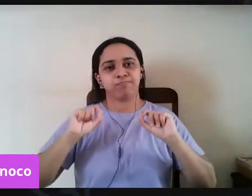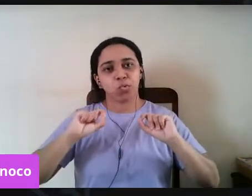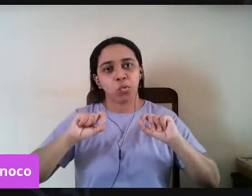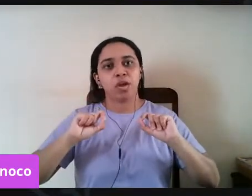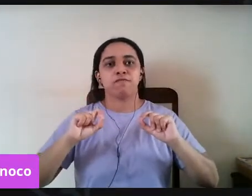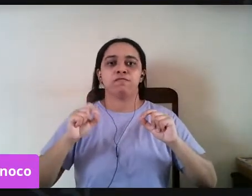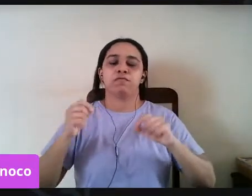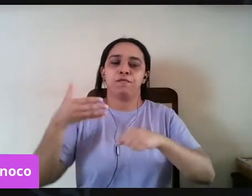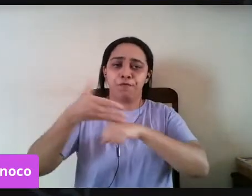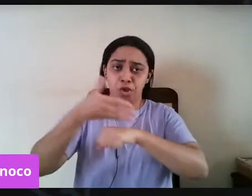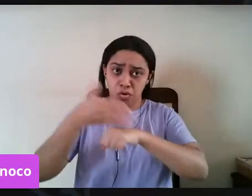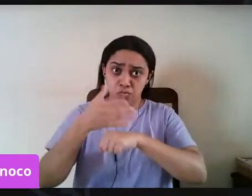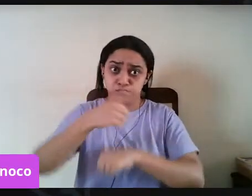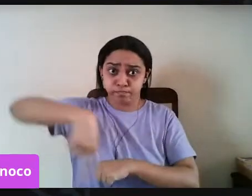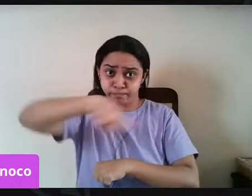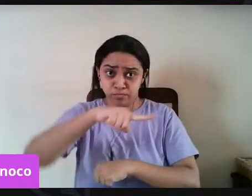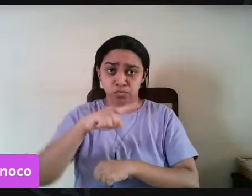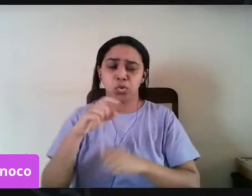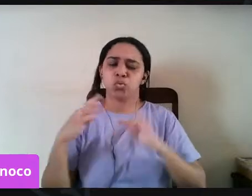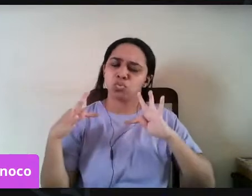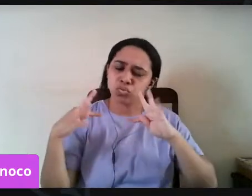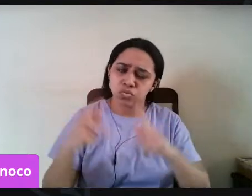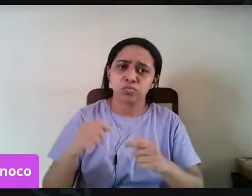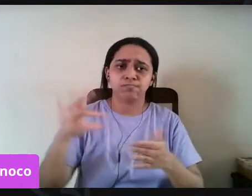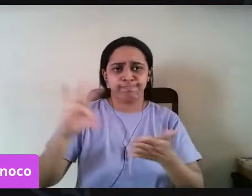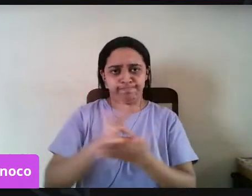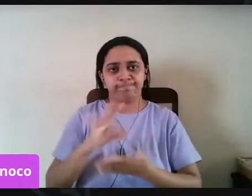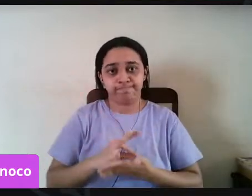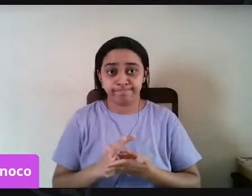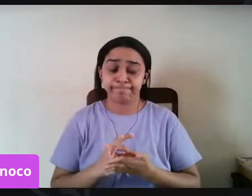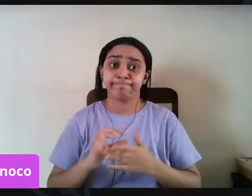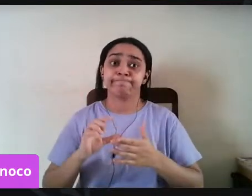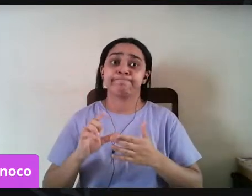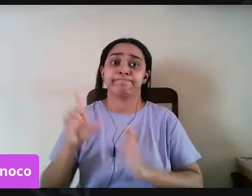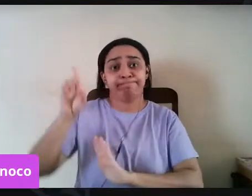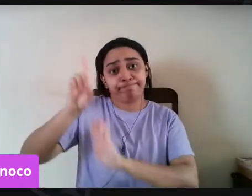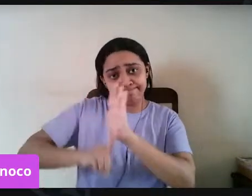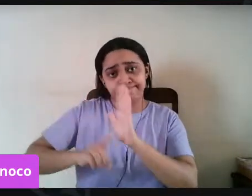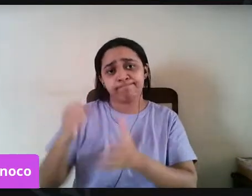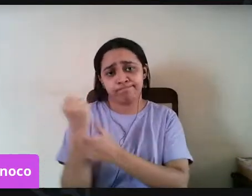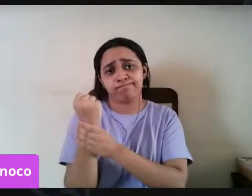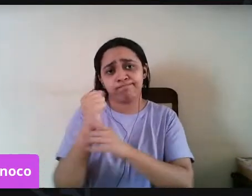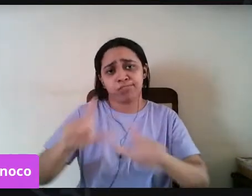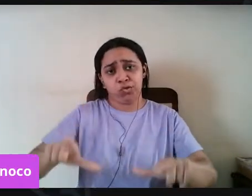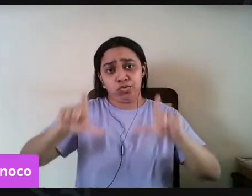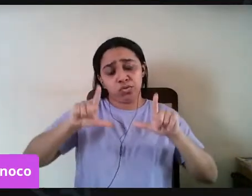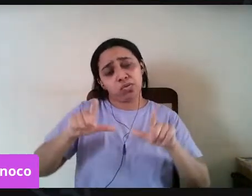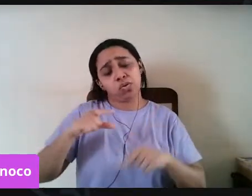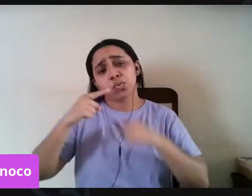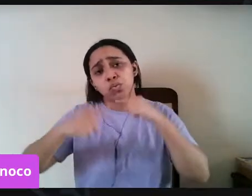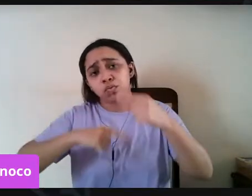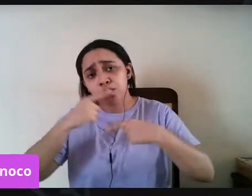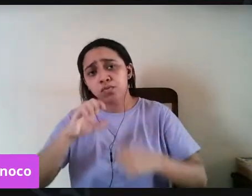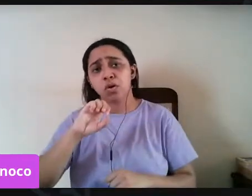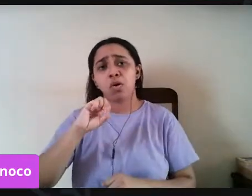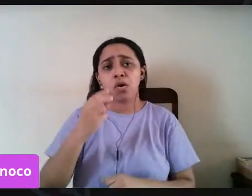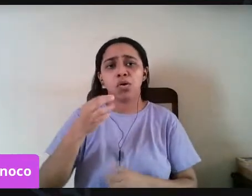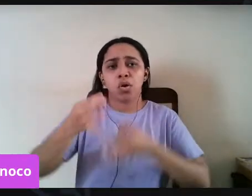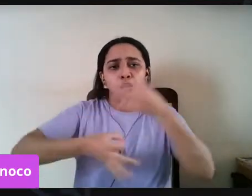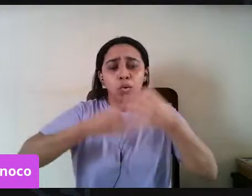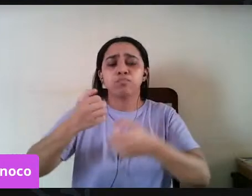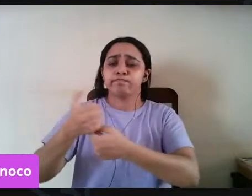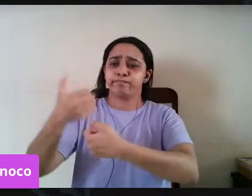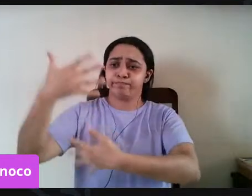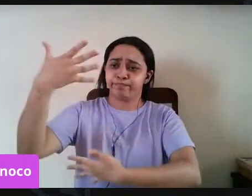que todos assinem a frequência para terem direito ao certificado, tá? Dúvidas e comentários poderão ser colocados no